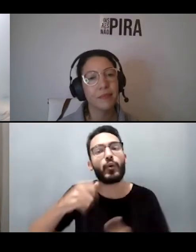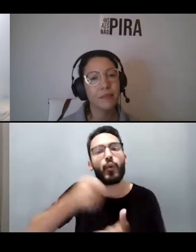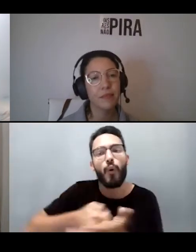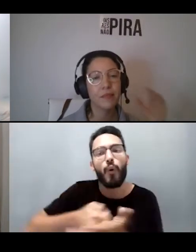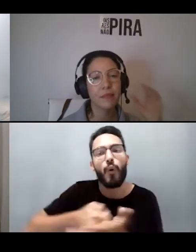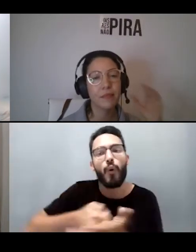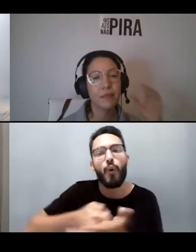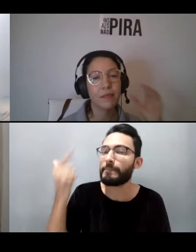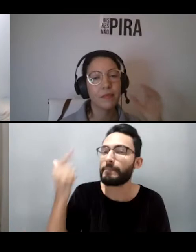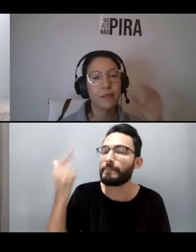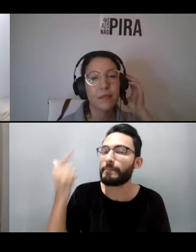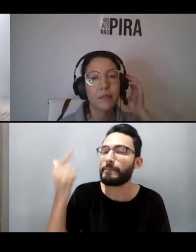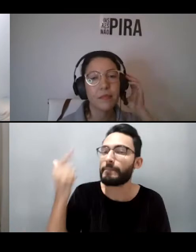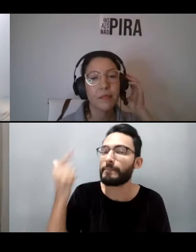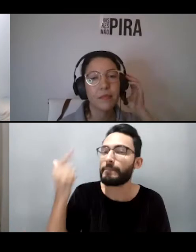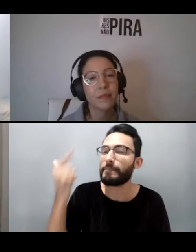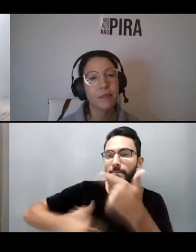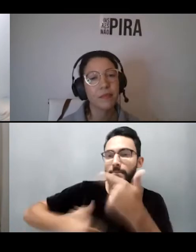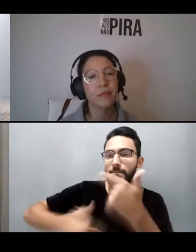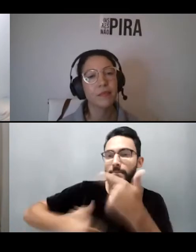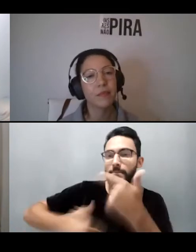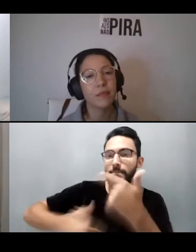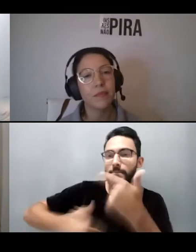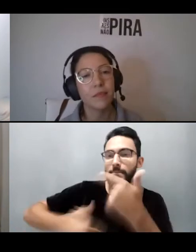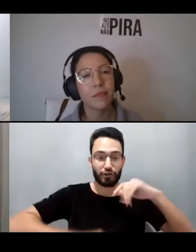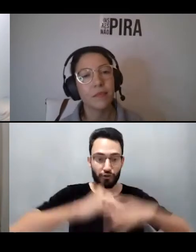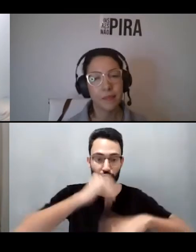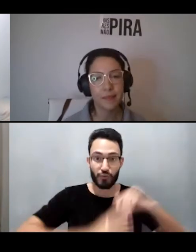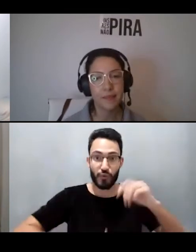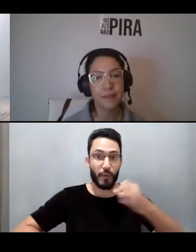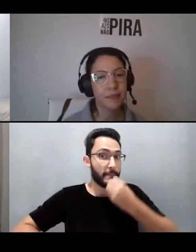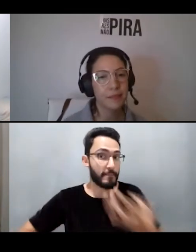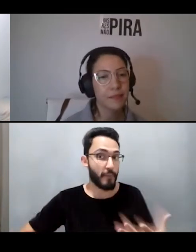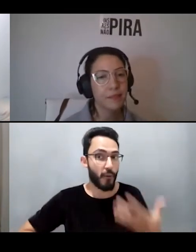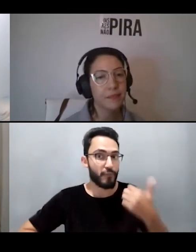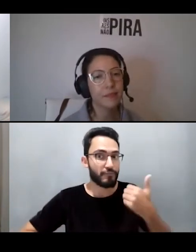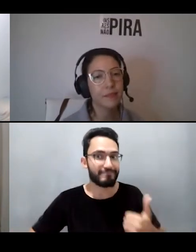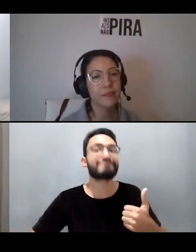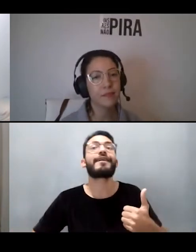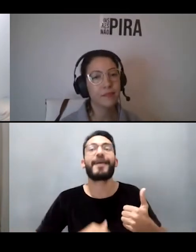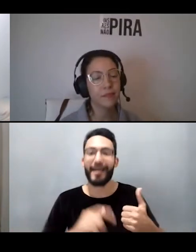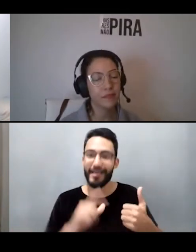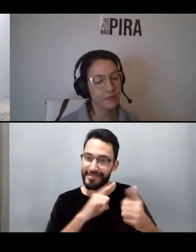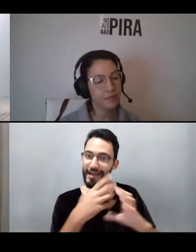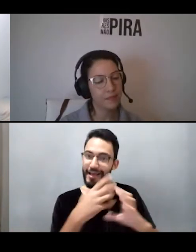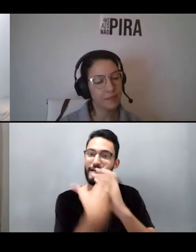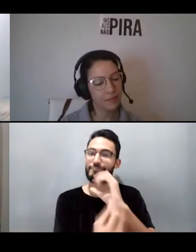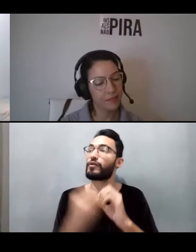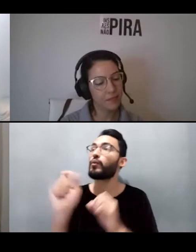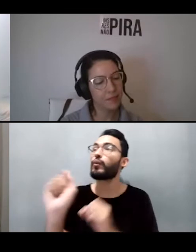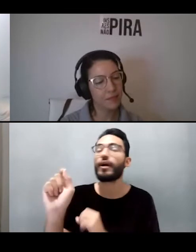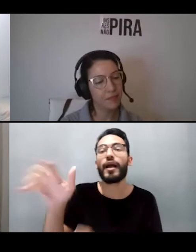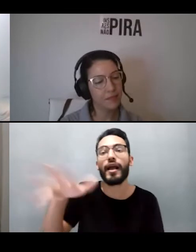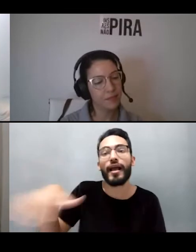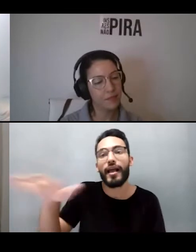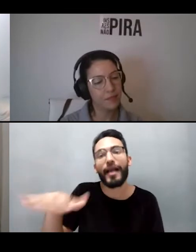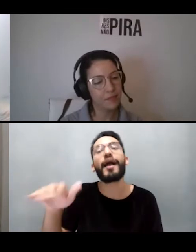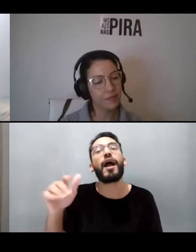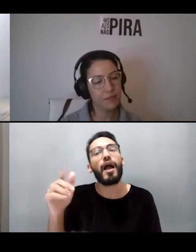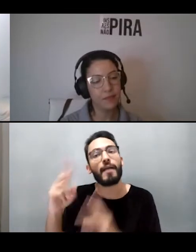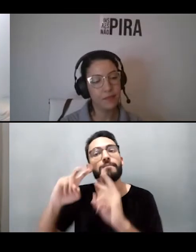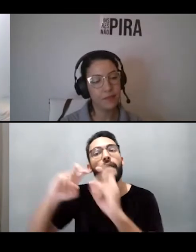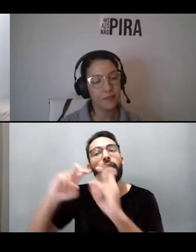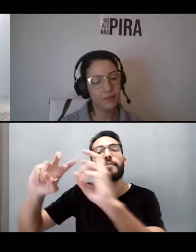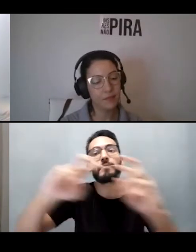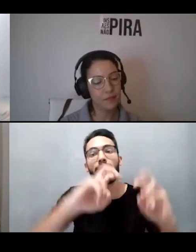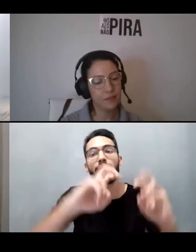desafios, trabalhos bem feitos, atitudes bacanas, né? Ou seja, né, através desses reconhecimentos, é um pouco do que a Lei Apri falou, né? As pessoas se